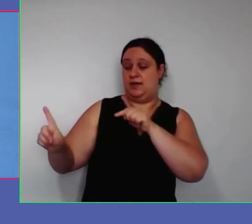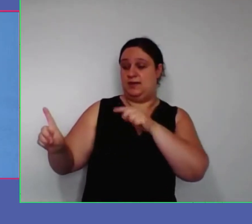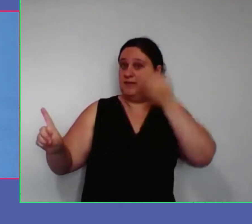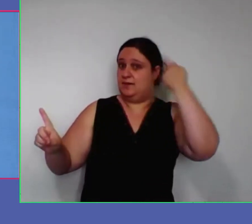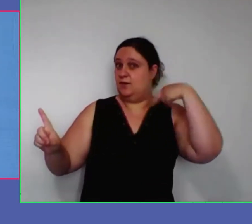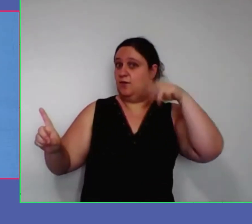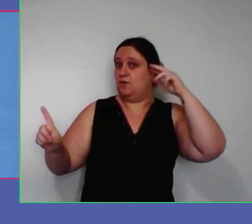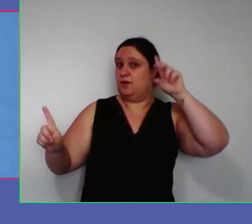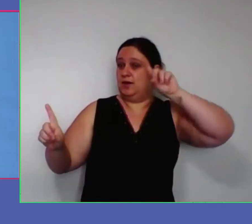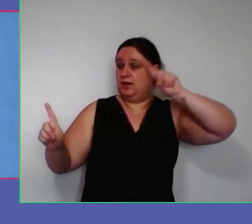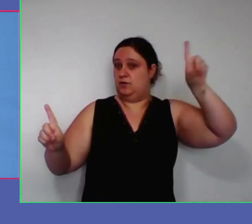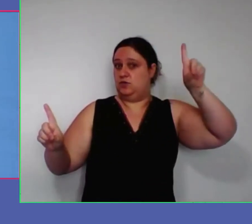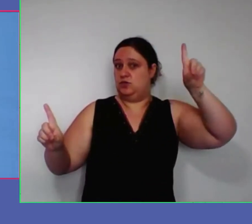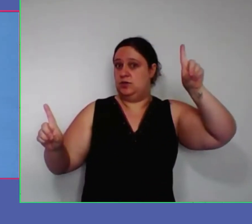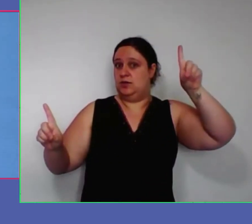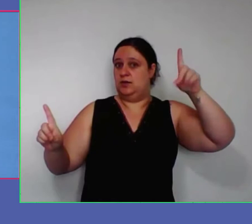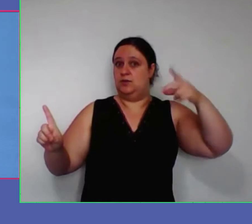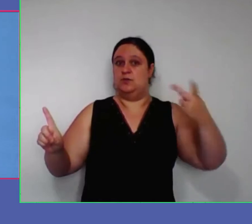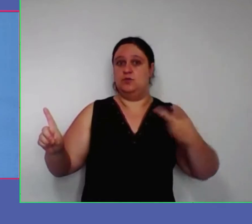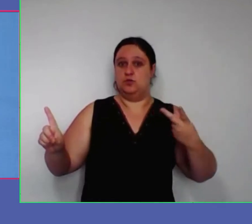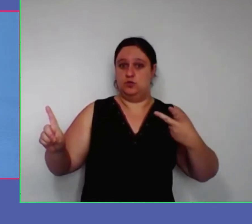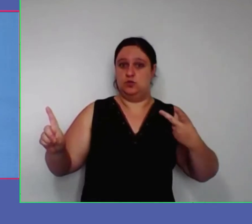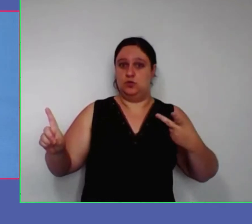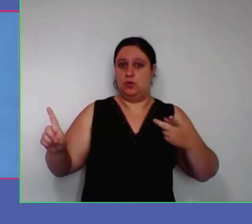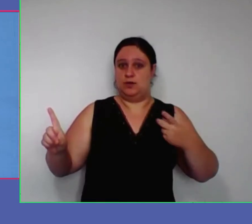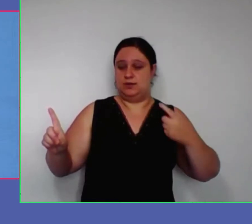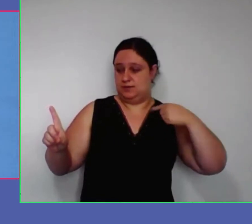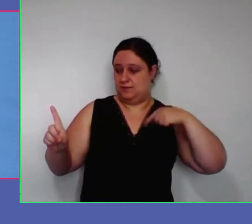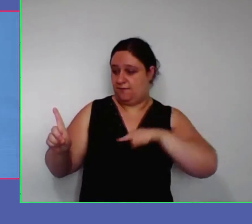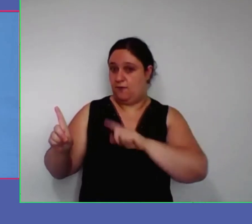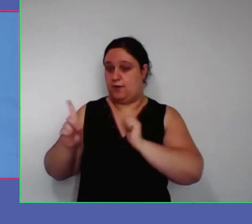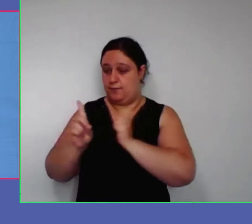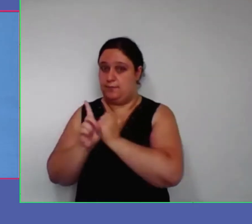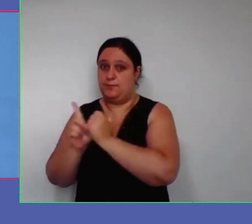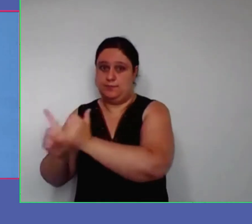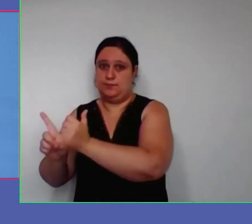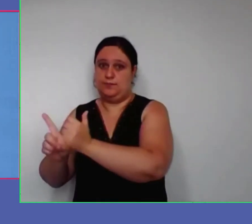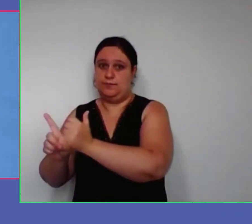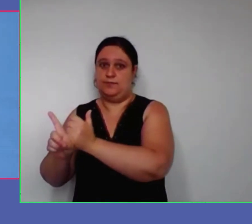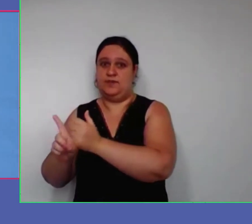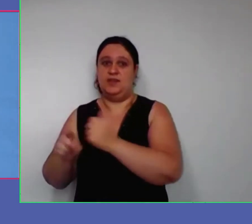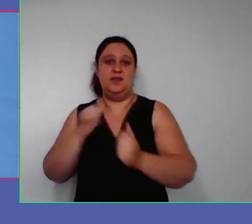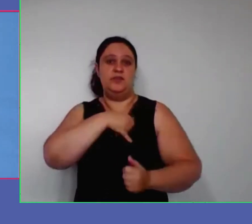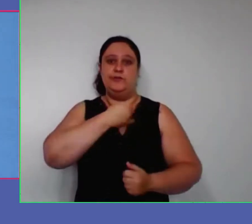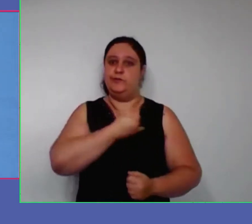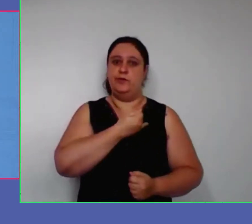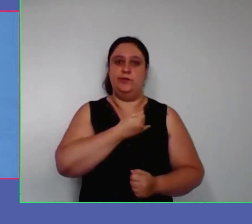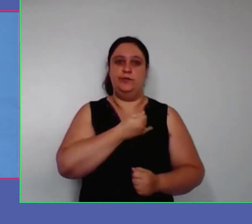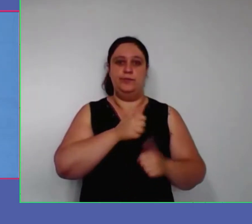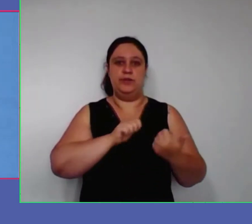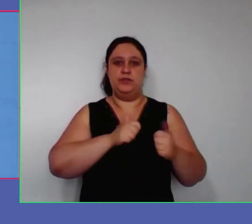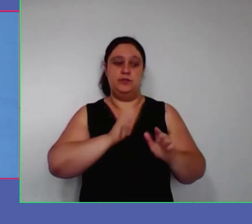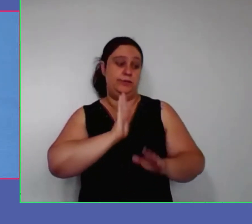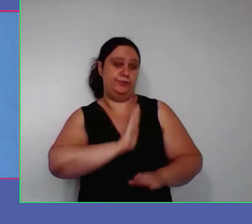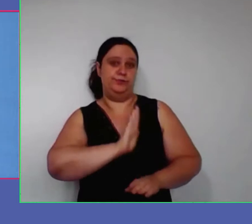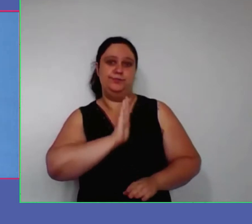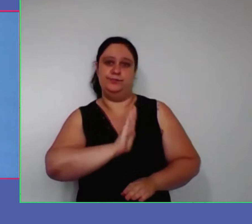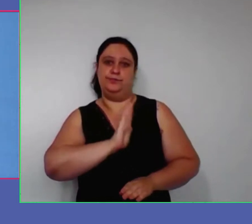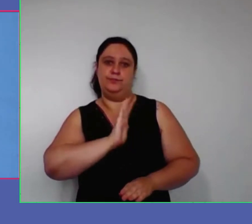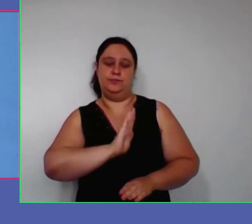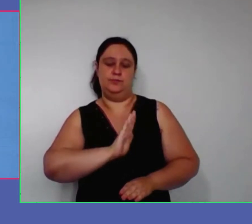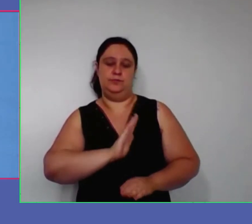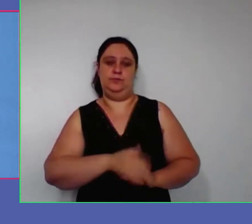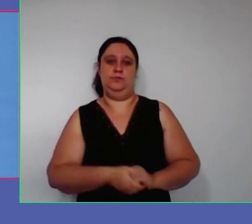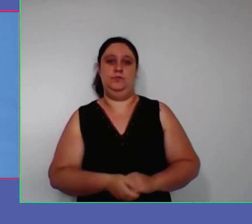a Jesus e ele não seguiu. Irmãos, por isso que eu venho insistindo, nós devemos ser os seguidores